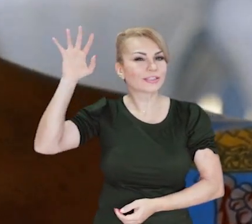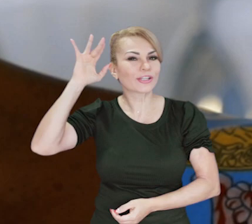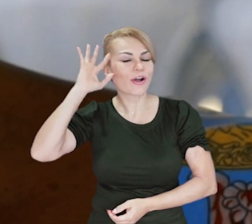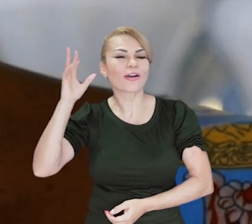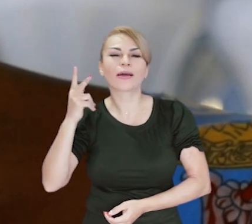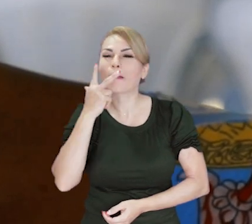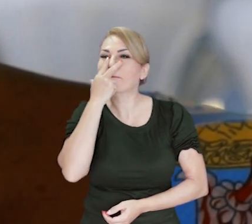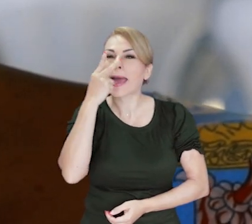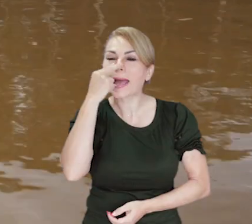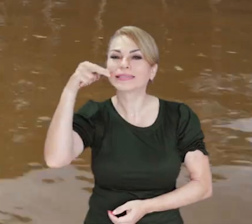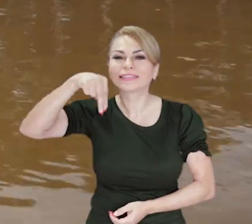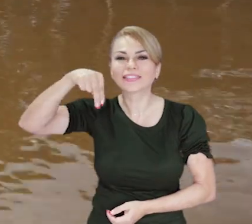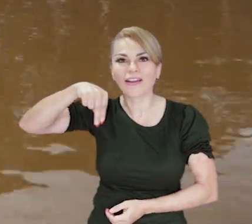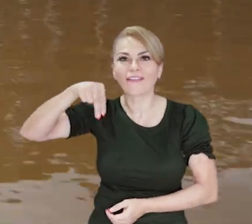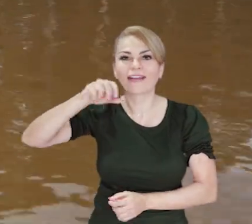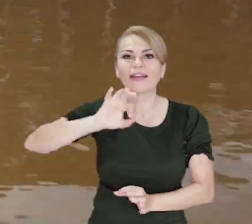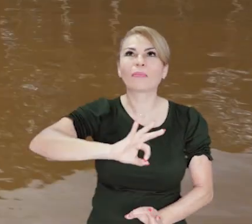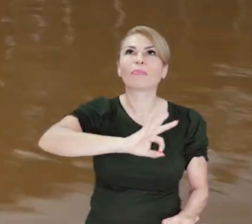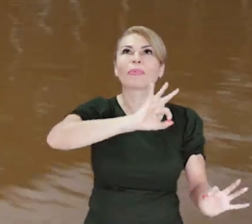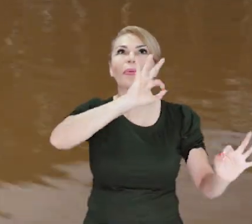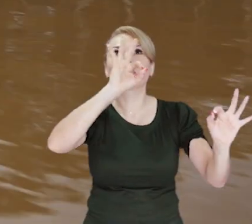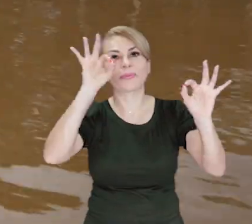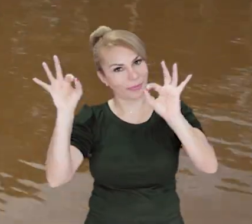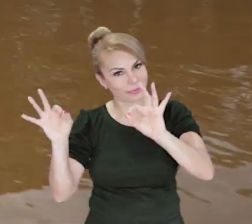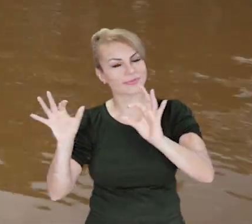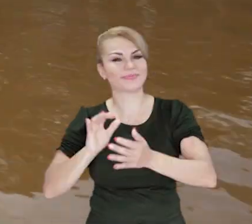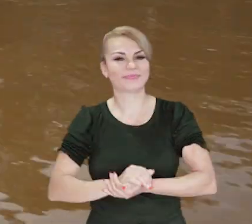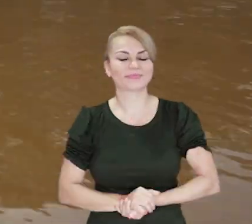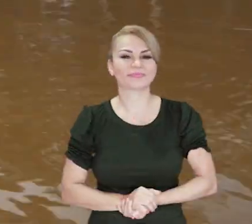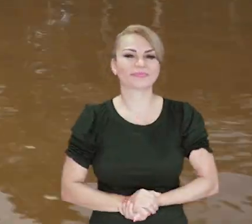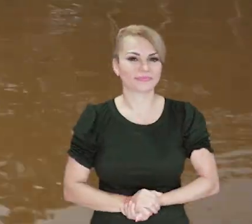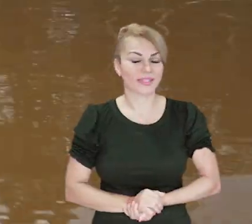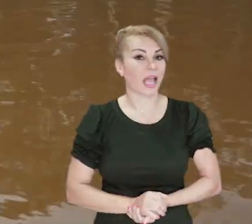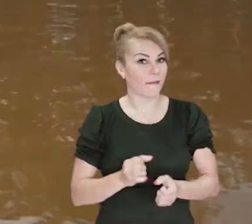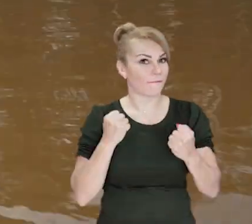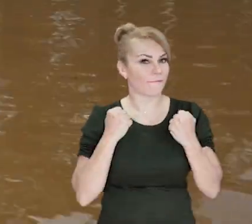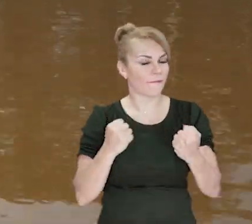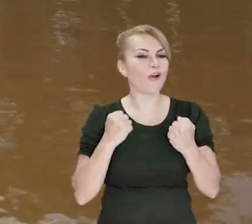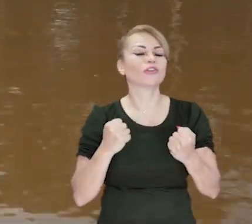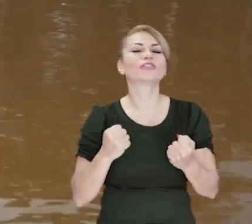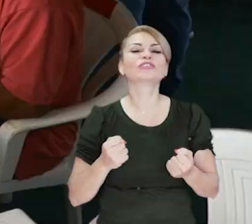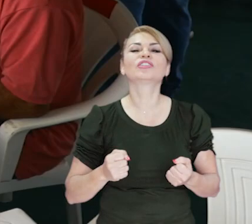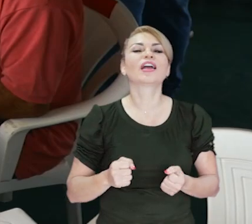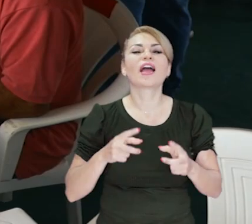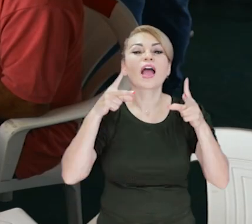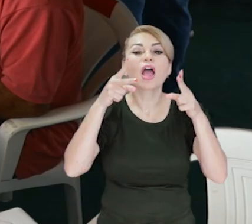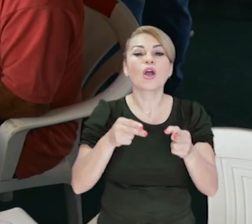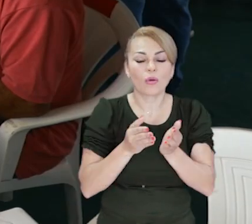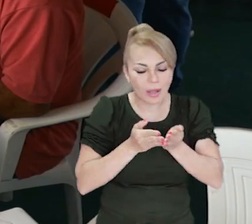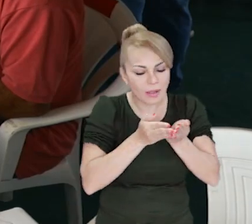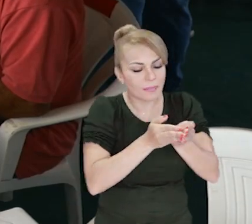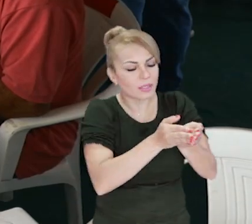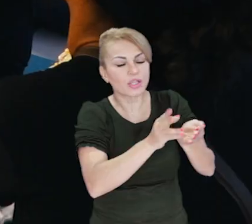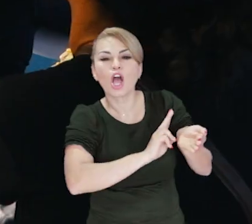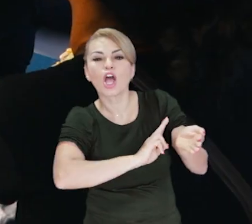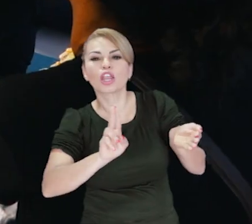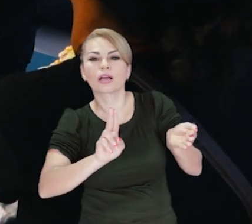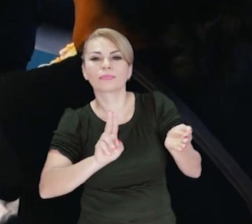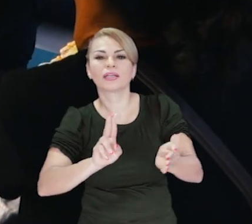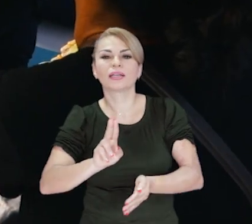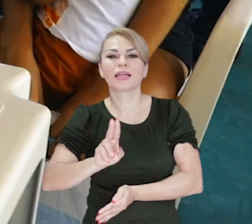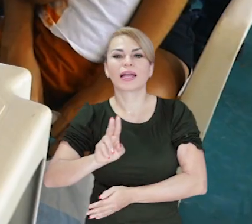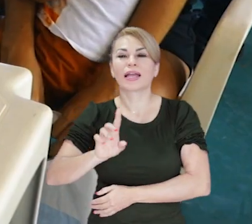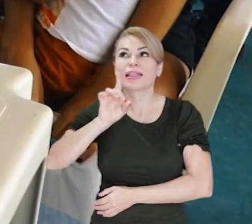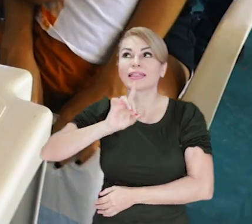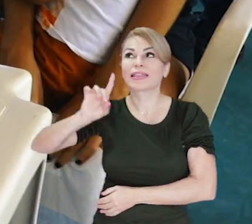forte emoção. Forte como a correnteza das águas cruzadas pela embarcação Deus é Amor 2, contratada pelo Judiciário para levar